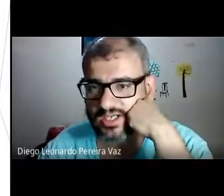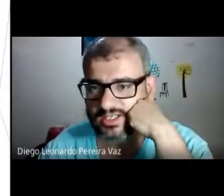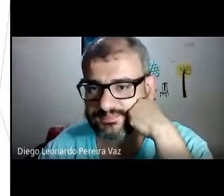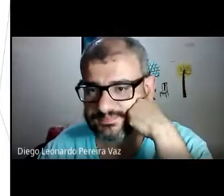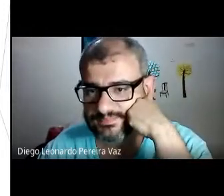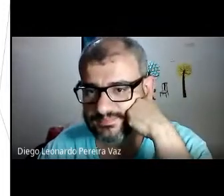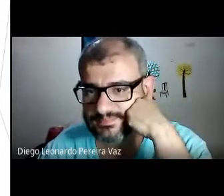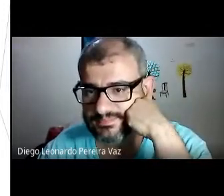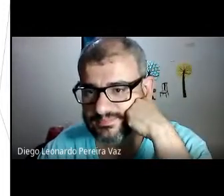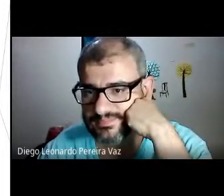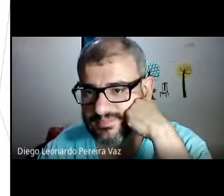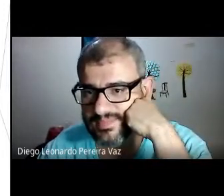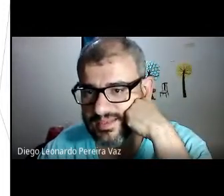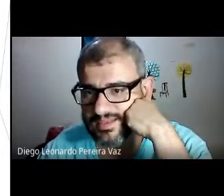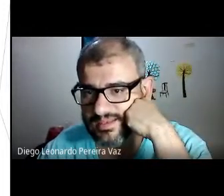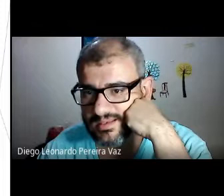consegue.